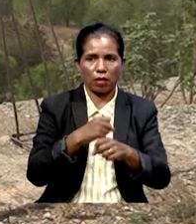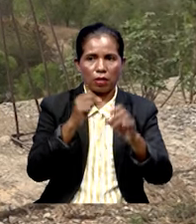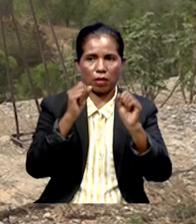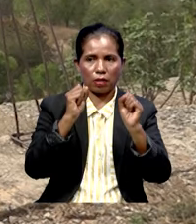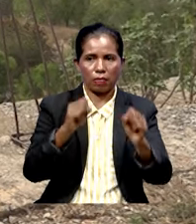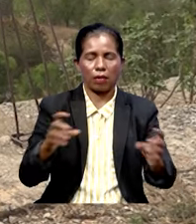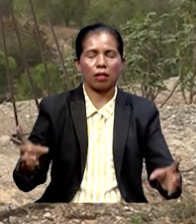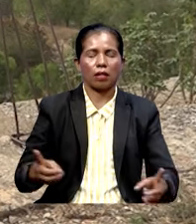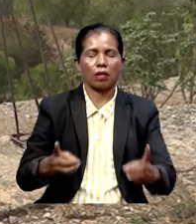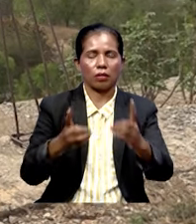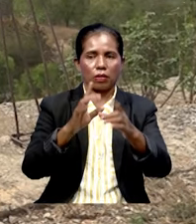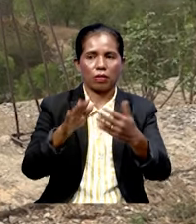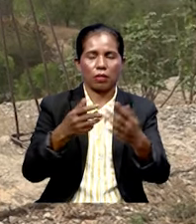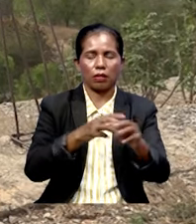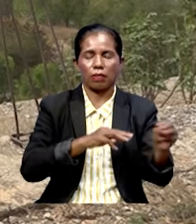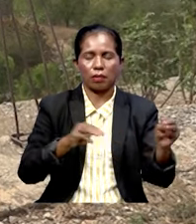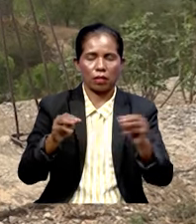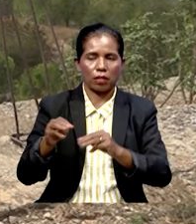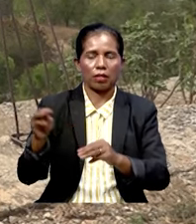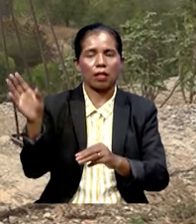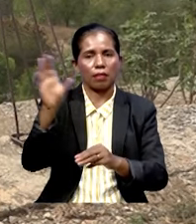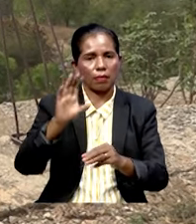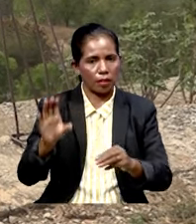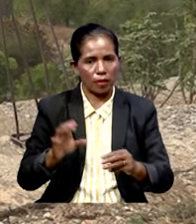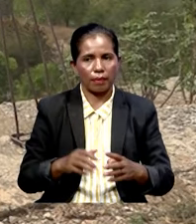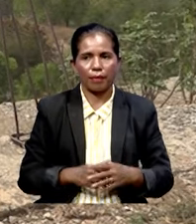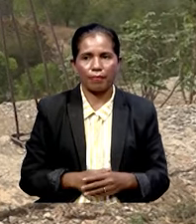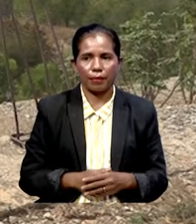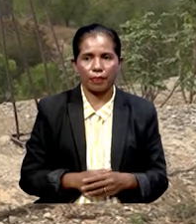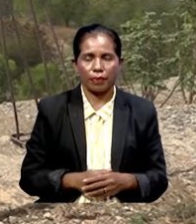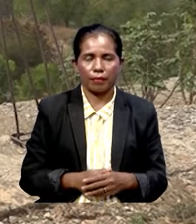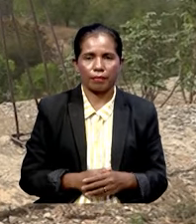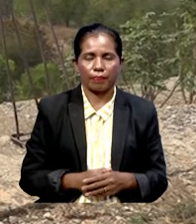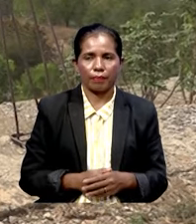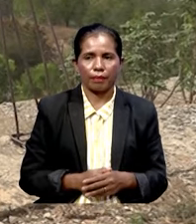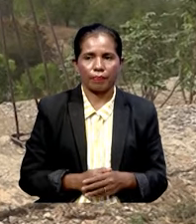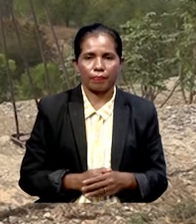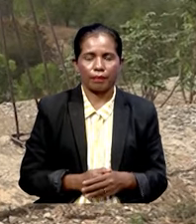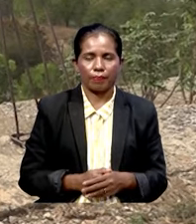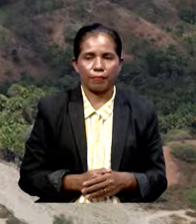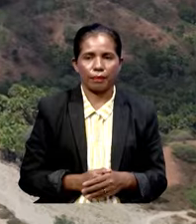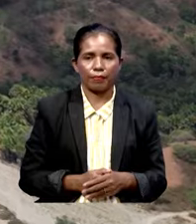hasoru efeito husi mudansa klimatika? Ekipa kobertura, Jemen.